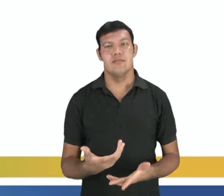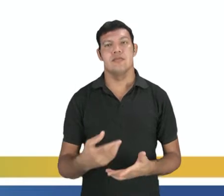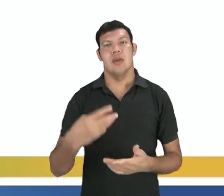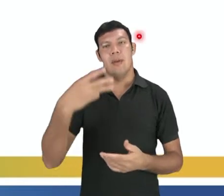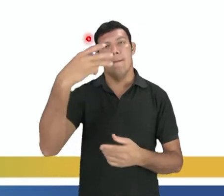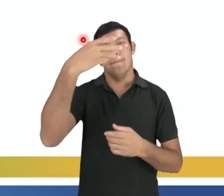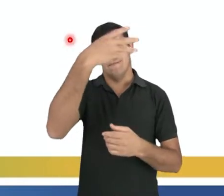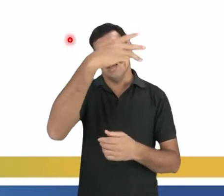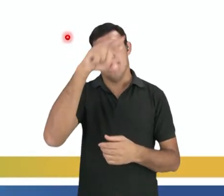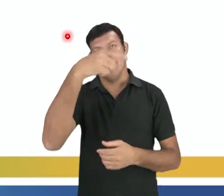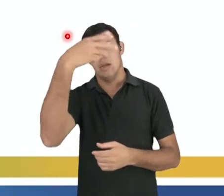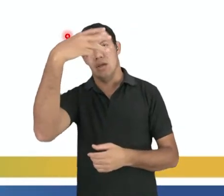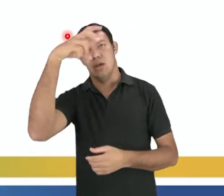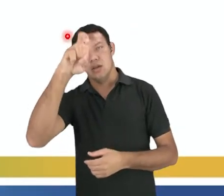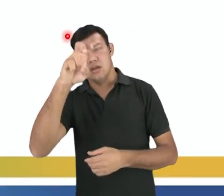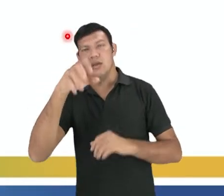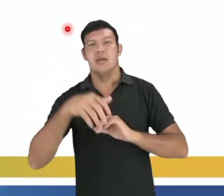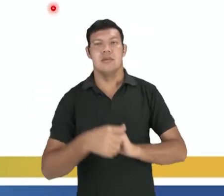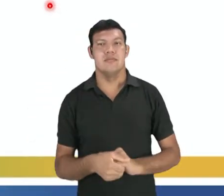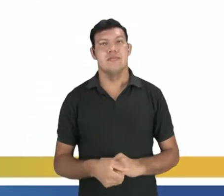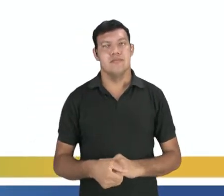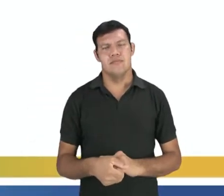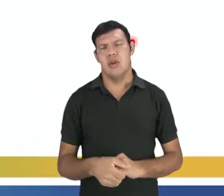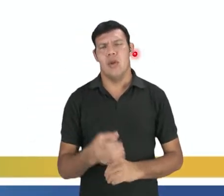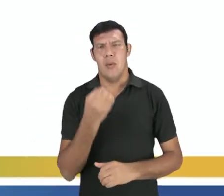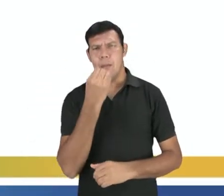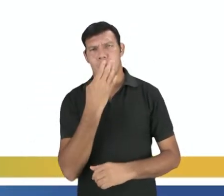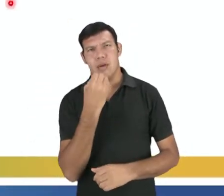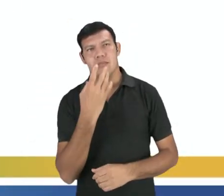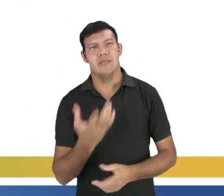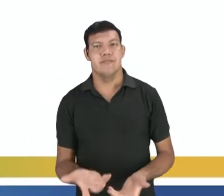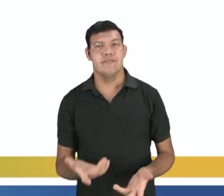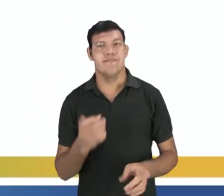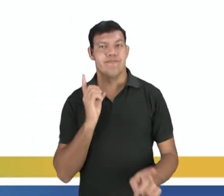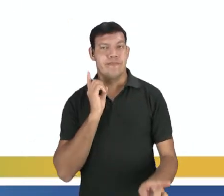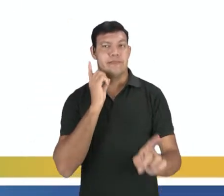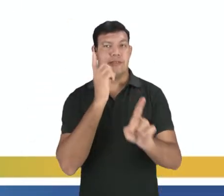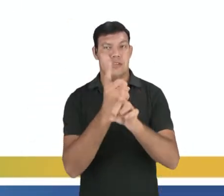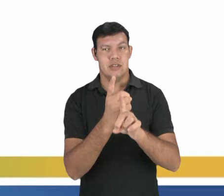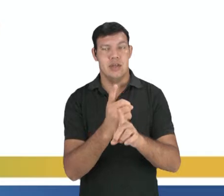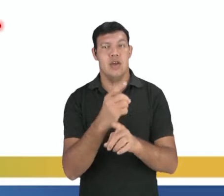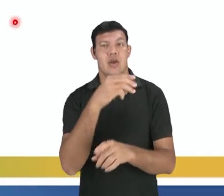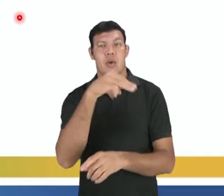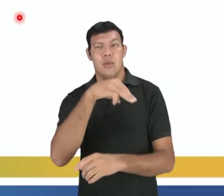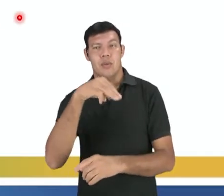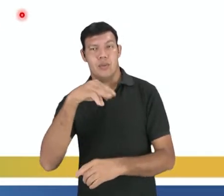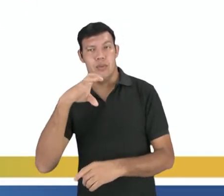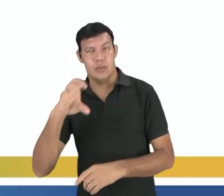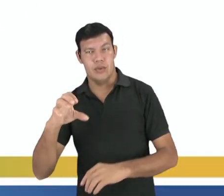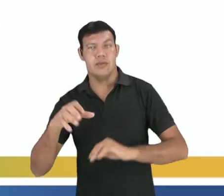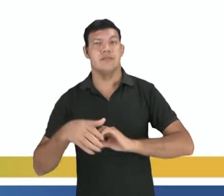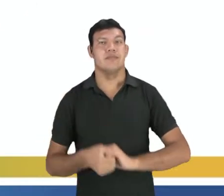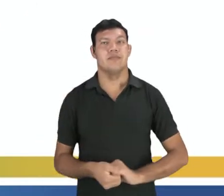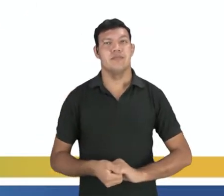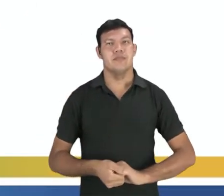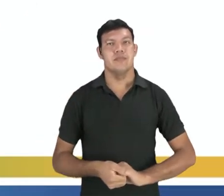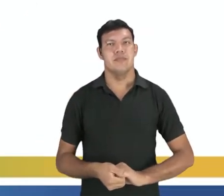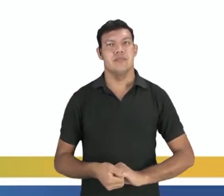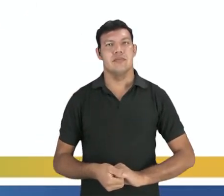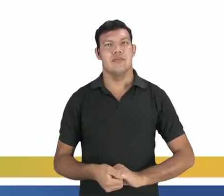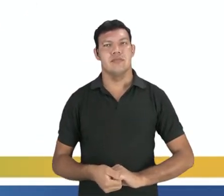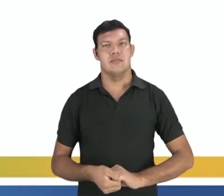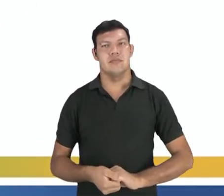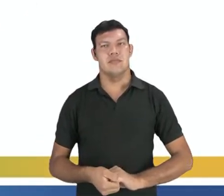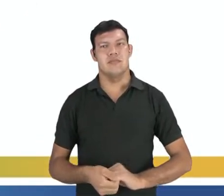ok? Então, para números pequenos, fica bem tranquilo encontrar os múltiplos e determinar o menor múltiplo comum,